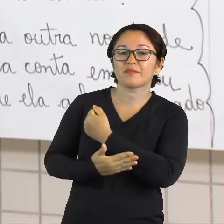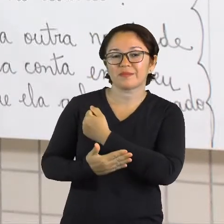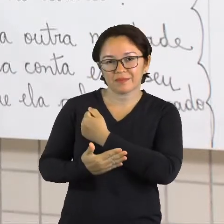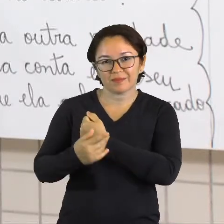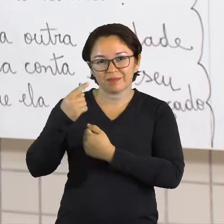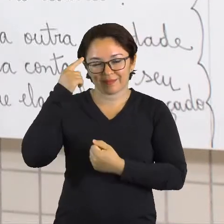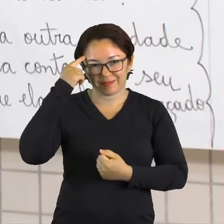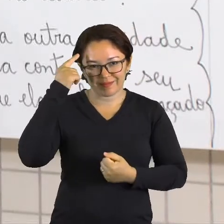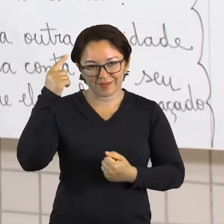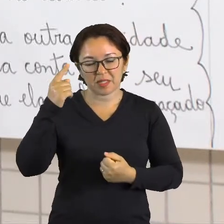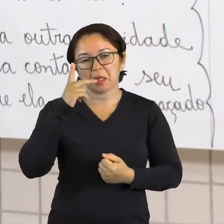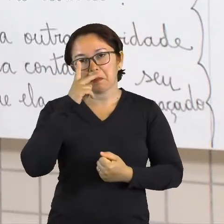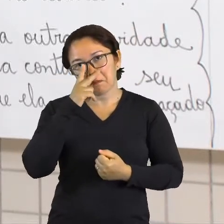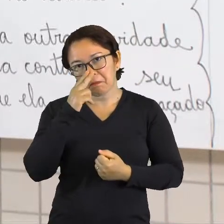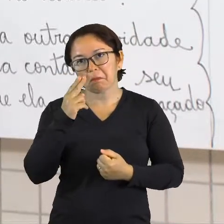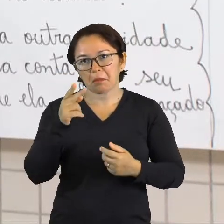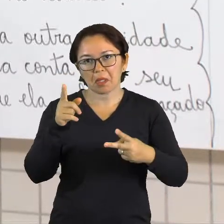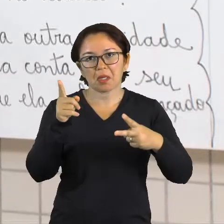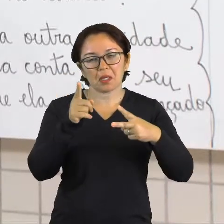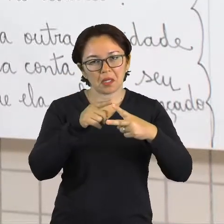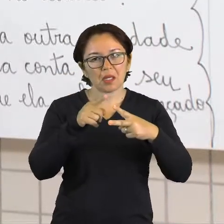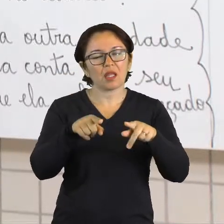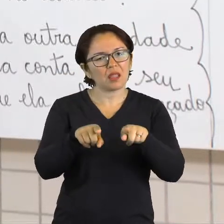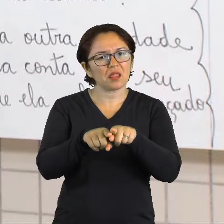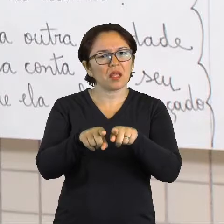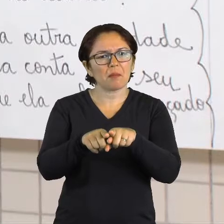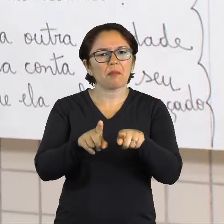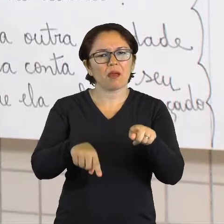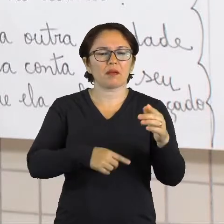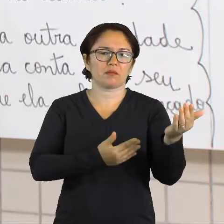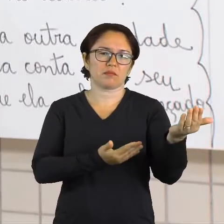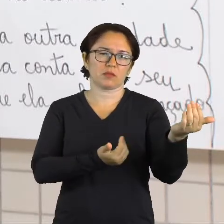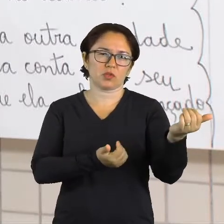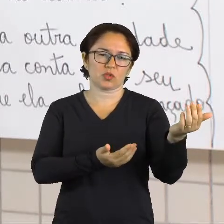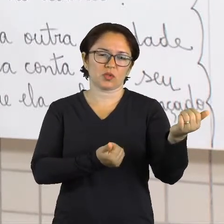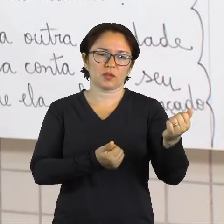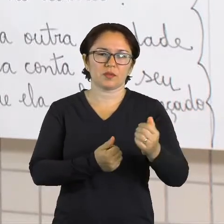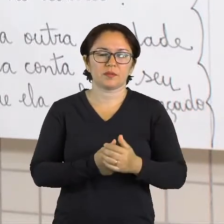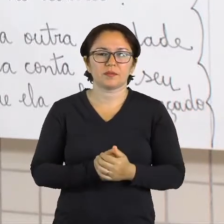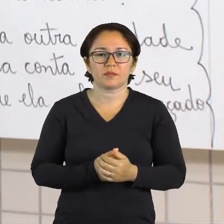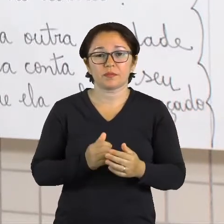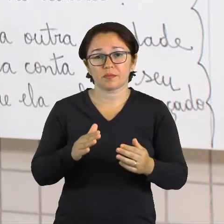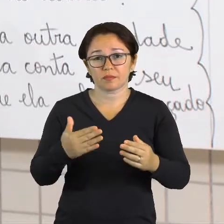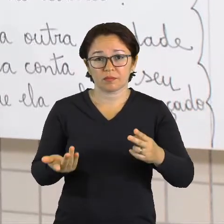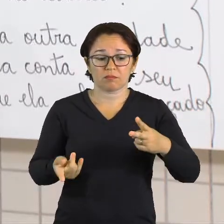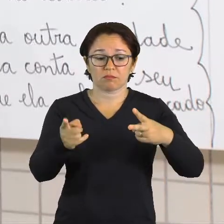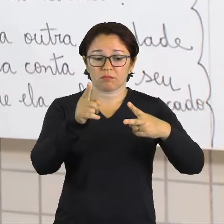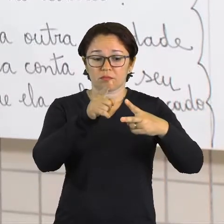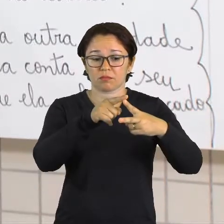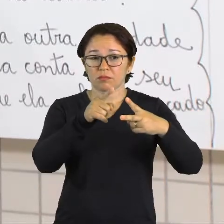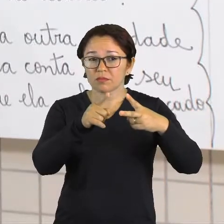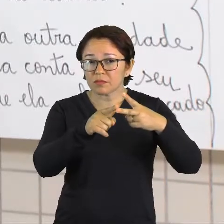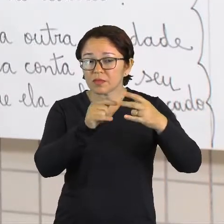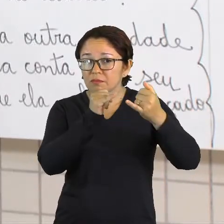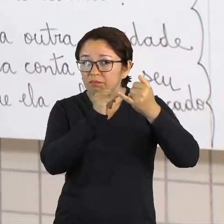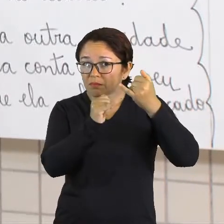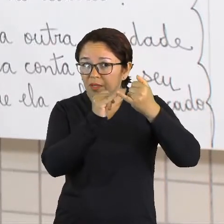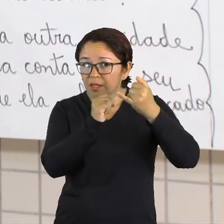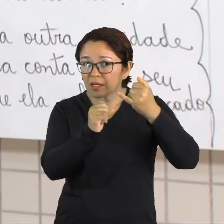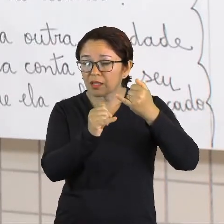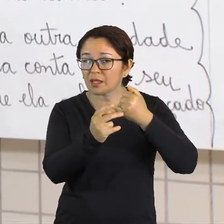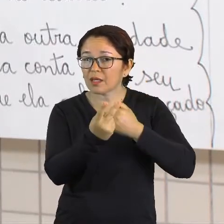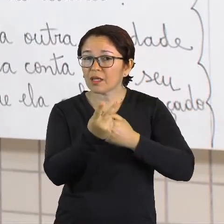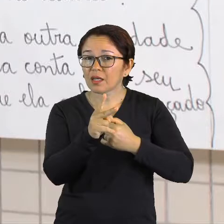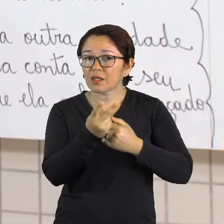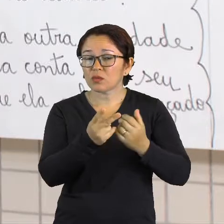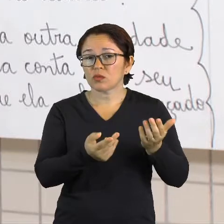ela está numa fase, né, de pré-adolescência ou adolescência. Então, podemos dizer que o comum é isso, duas garotas que estão